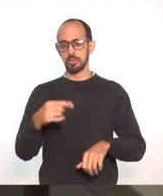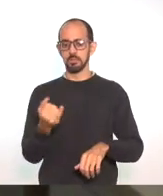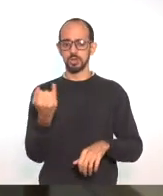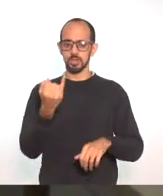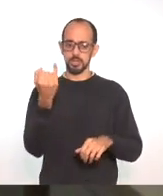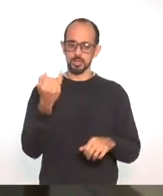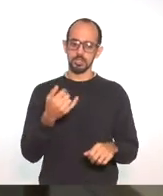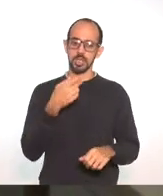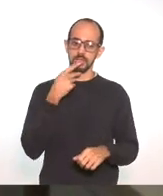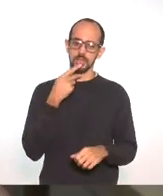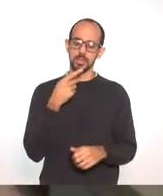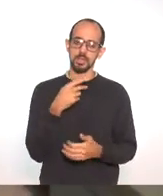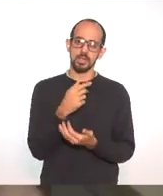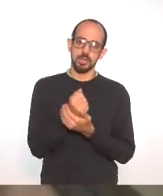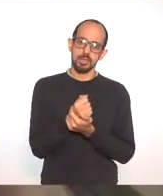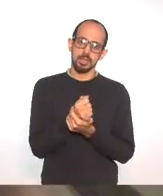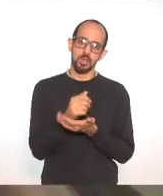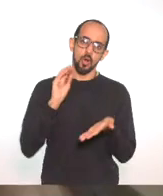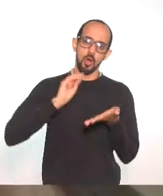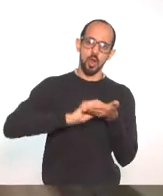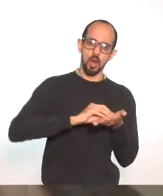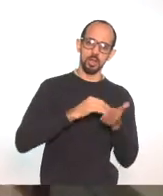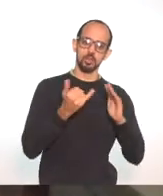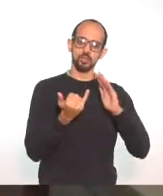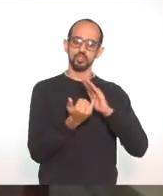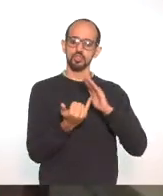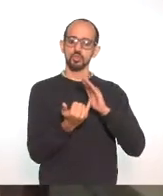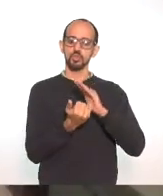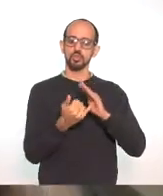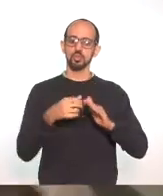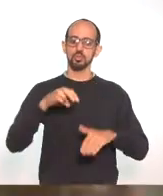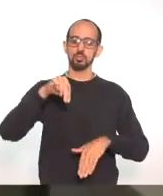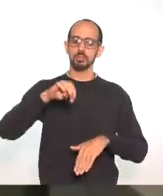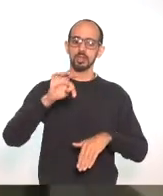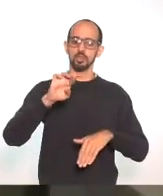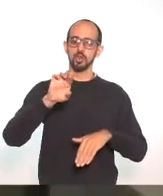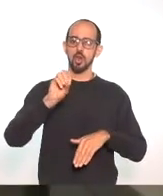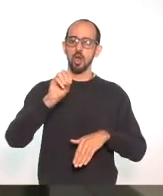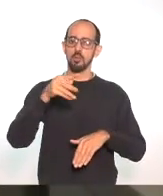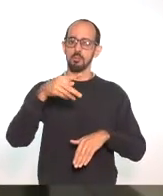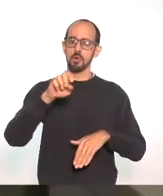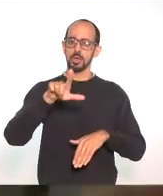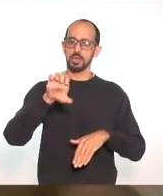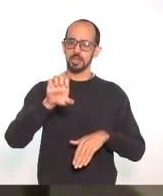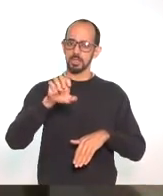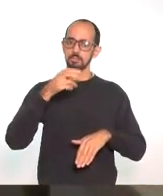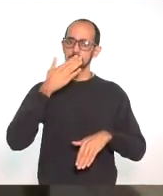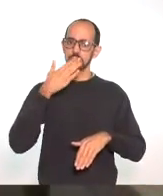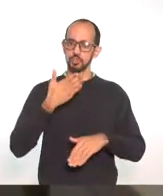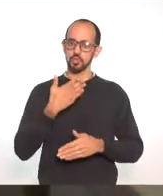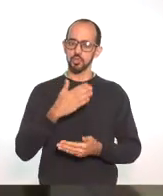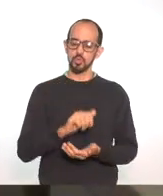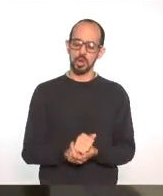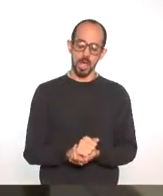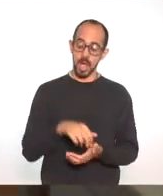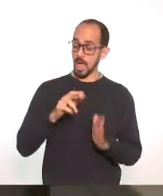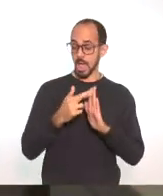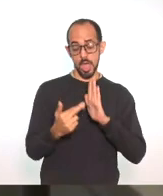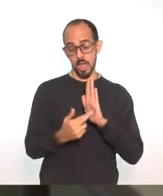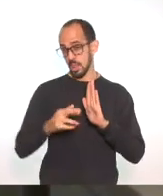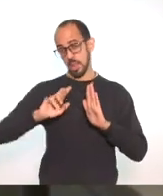a hipótese presidente do que é uma medida de exceção à regra é